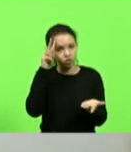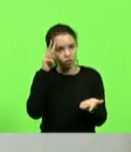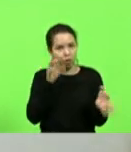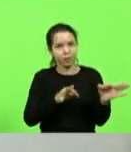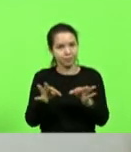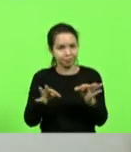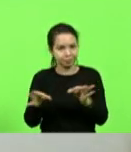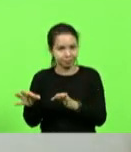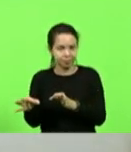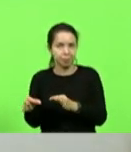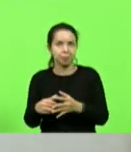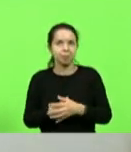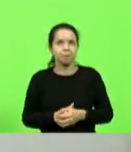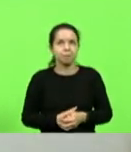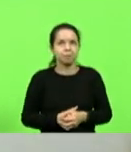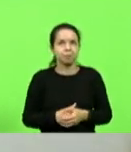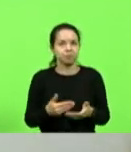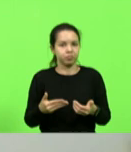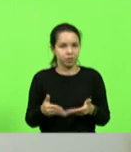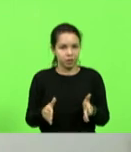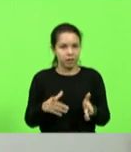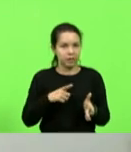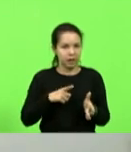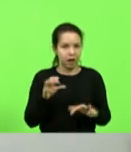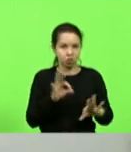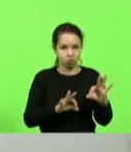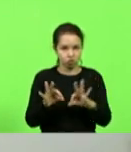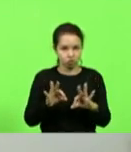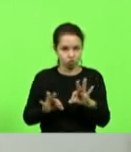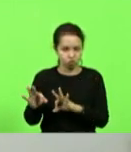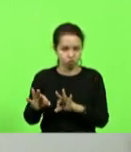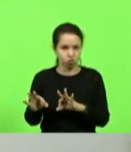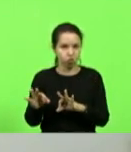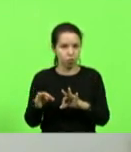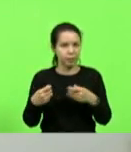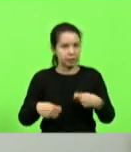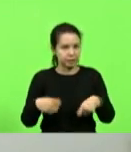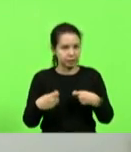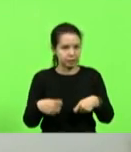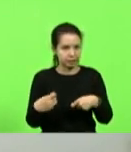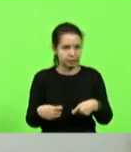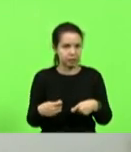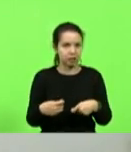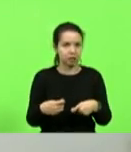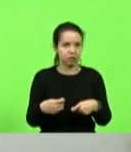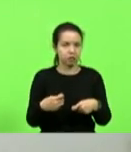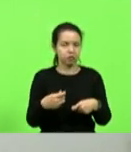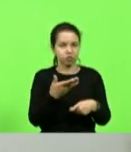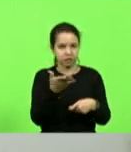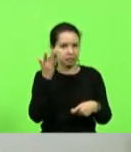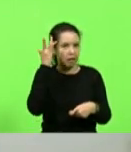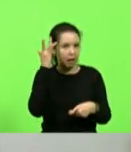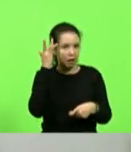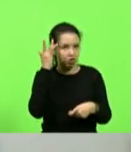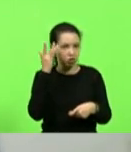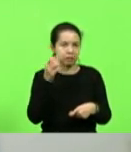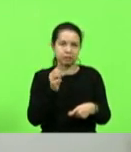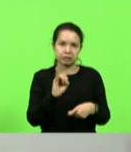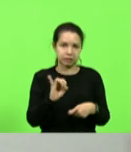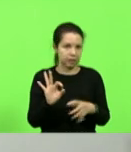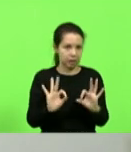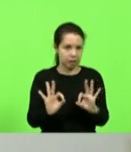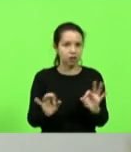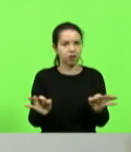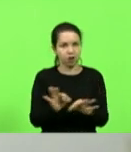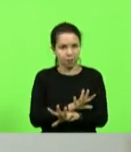eu abro aqui, se tem algum ajuste a ser feito do ponto de vista dos encaminhamentos, caso contrário, nós encerramos a